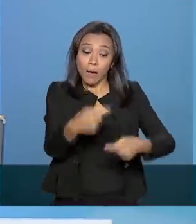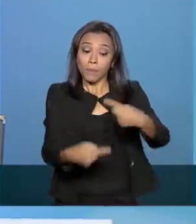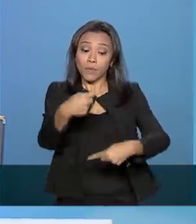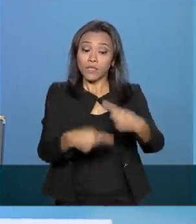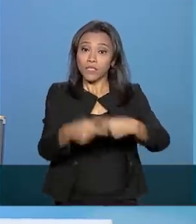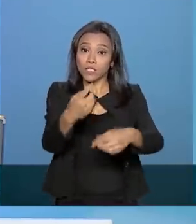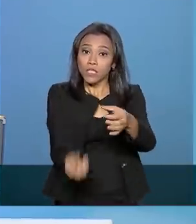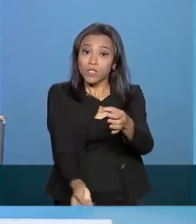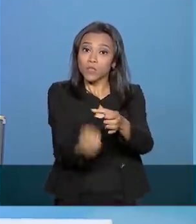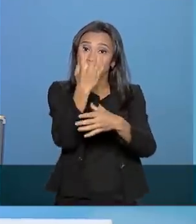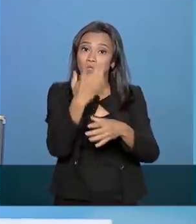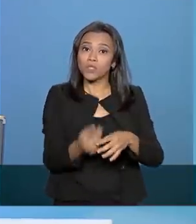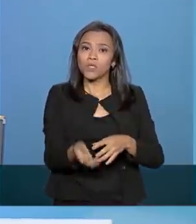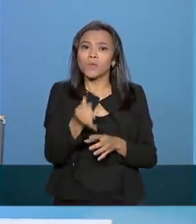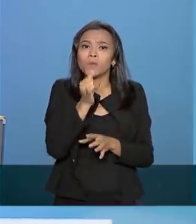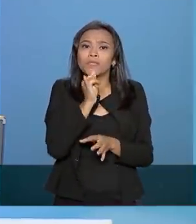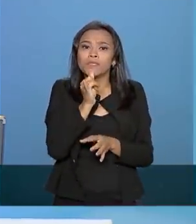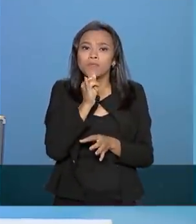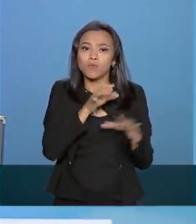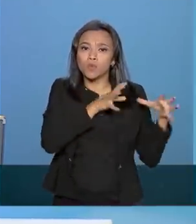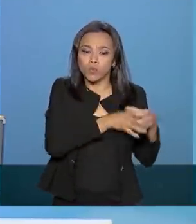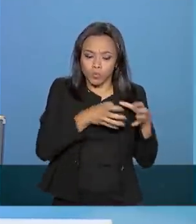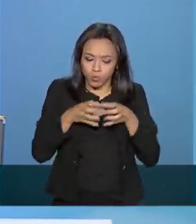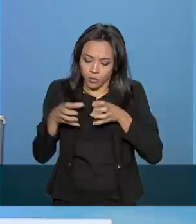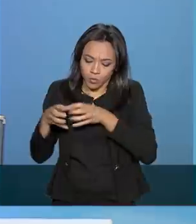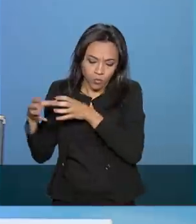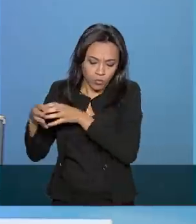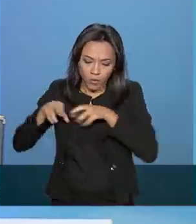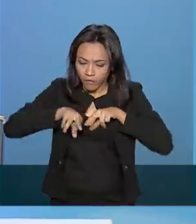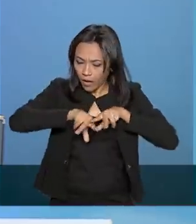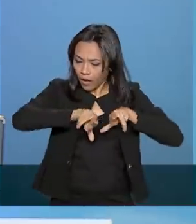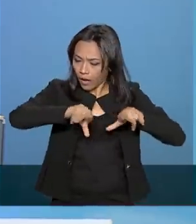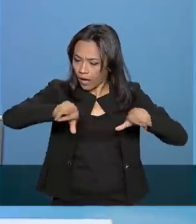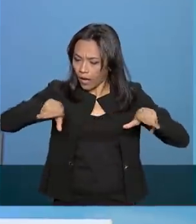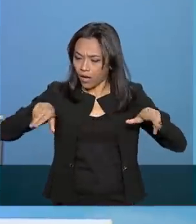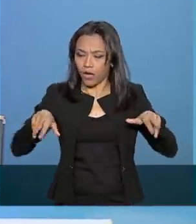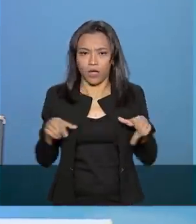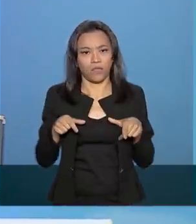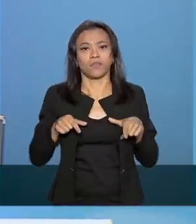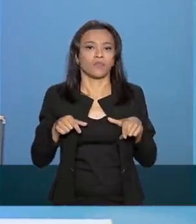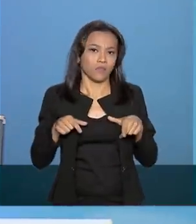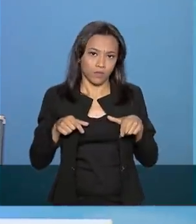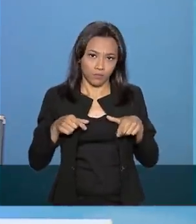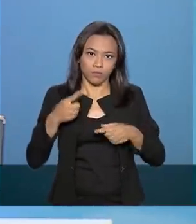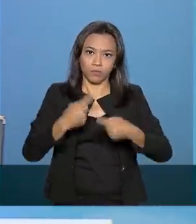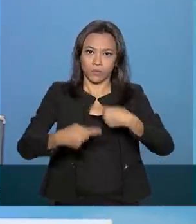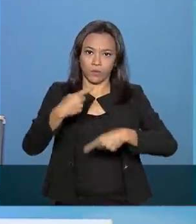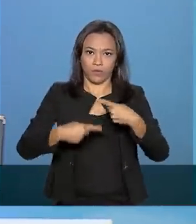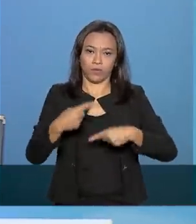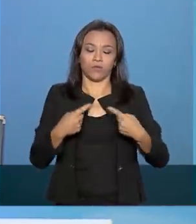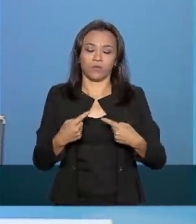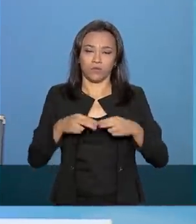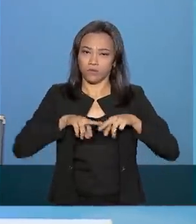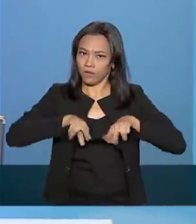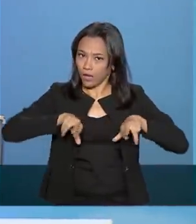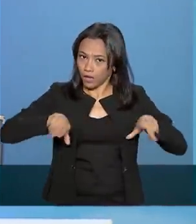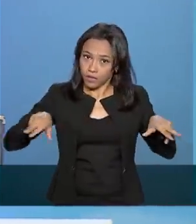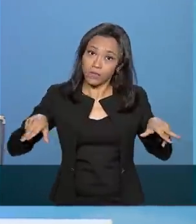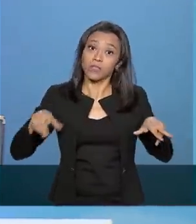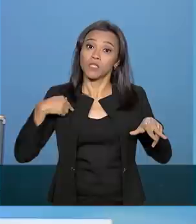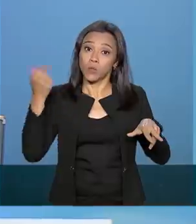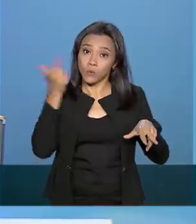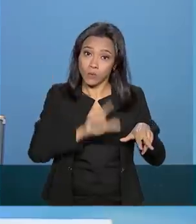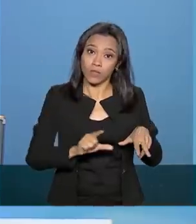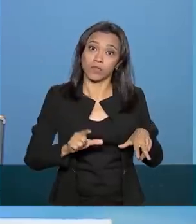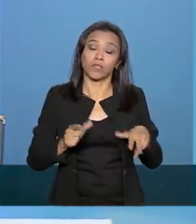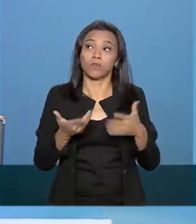nasce agora com o exemplo das bancadas, das mais variadas filiações político-partidárias, que conseguiu essa grande